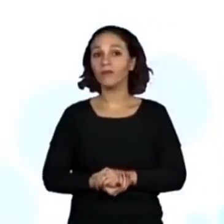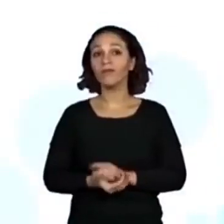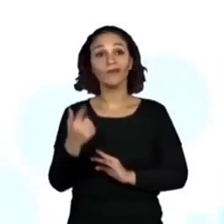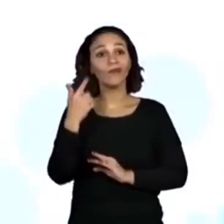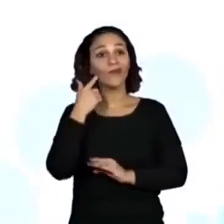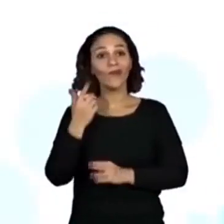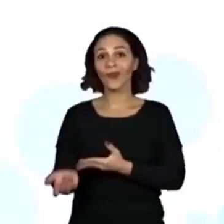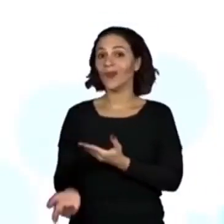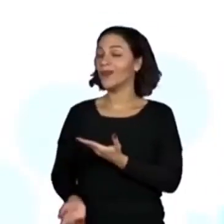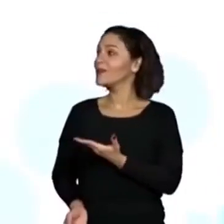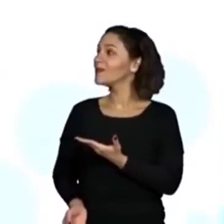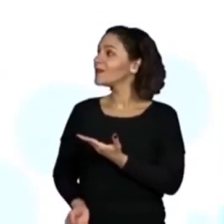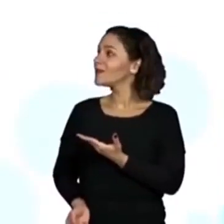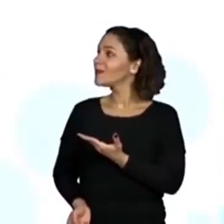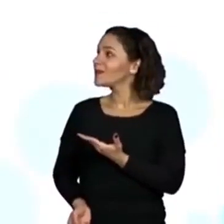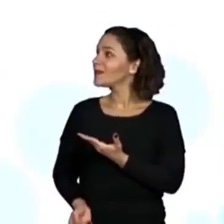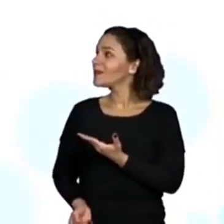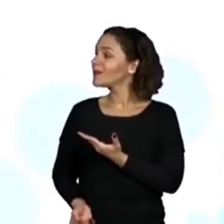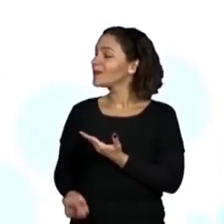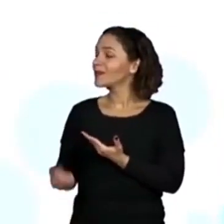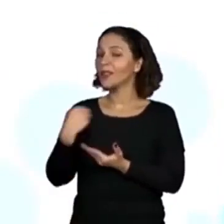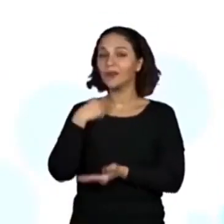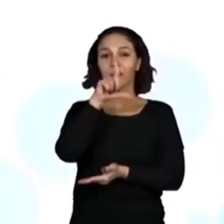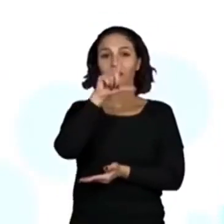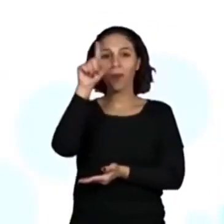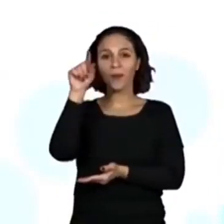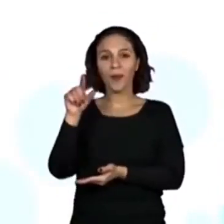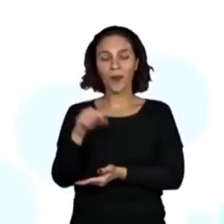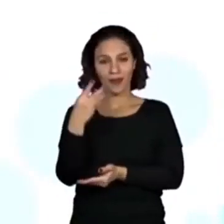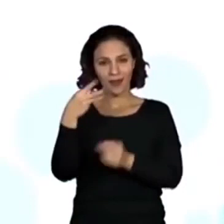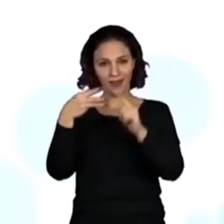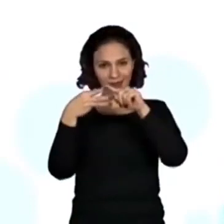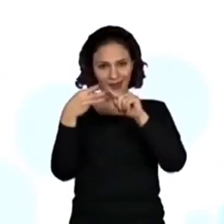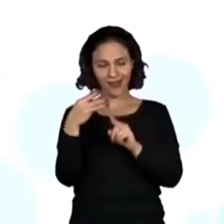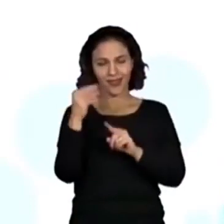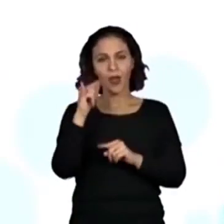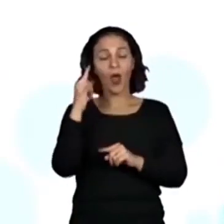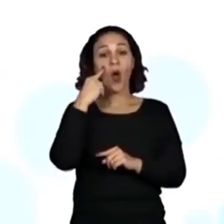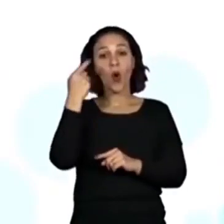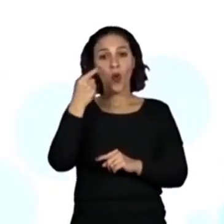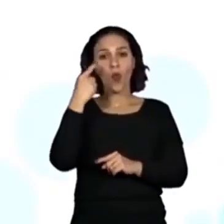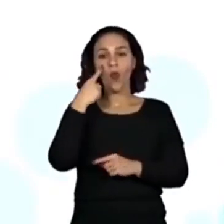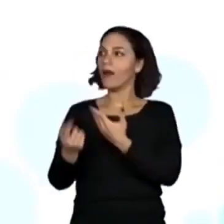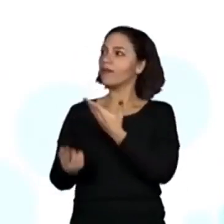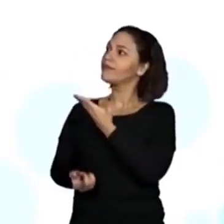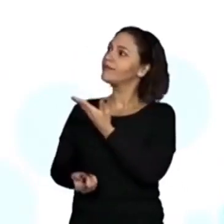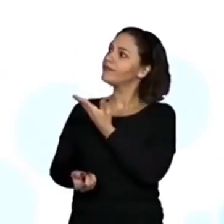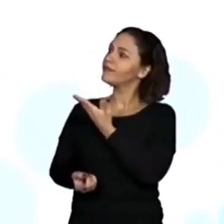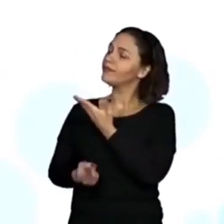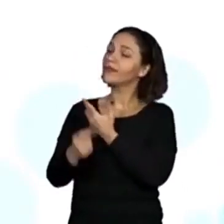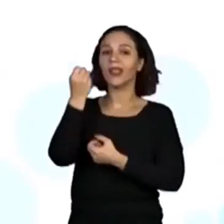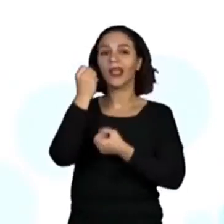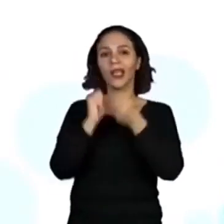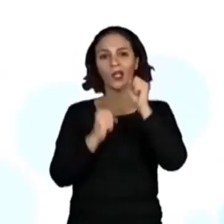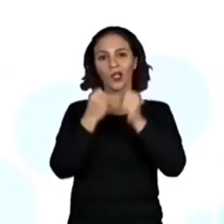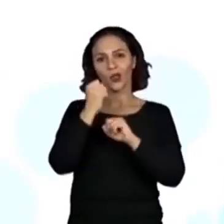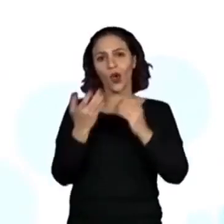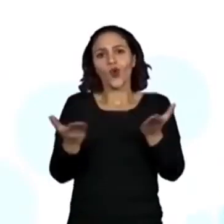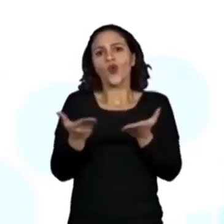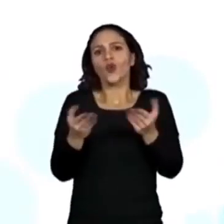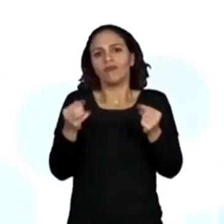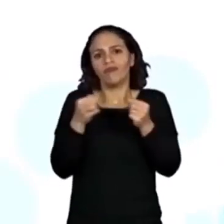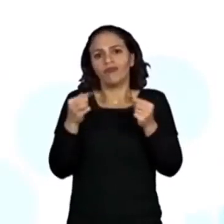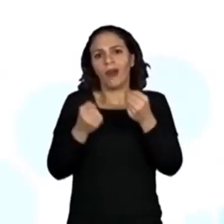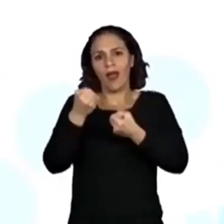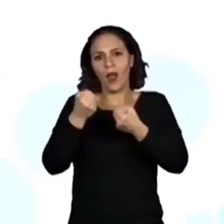Então aqui eu separei 3 fotografias, né? A número 1 é de uma indústria automobilística moderna, né? A indústria de hoje,